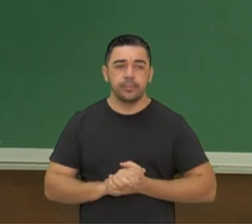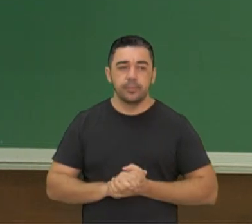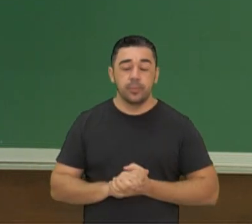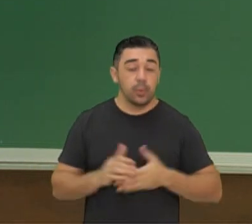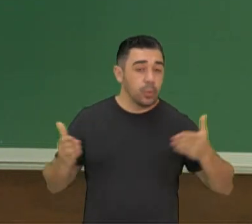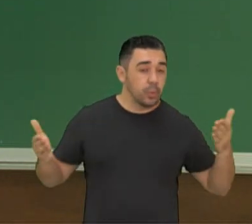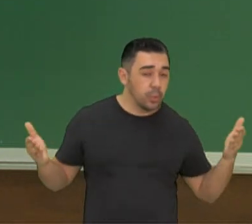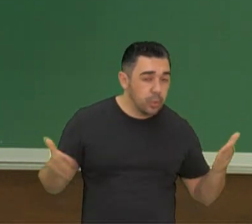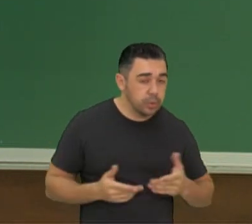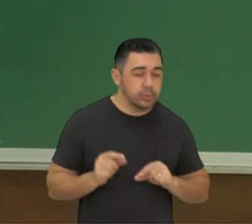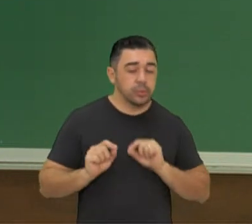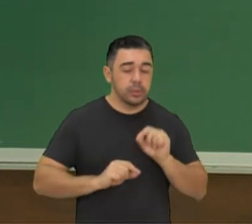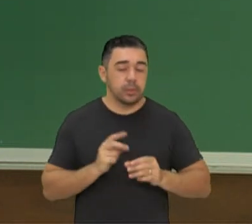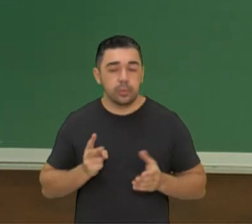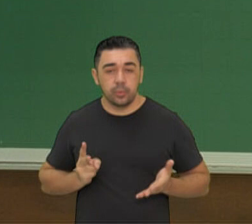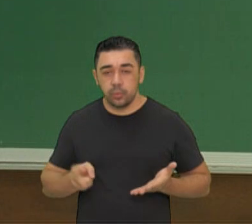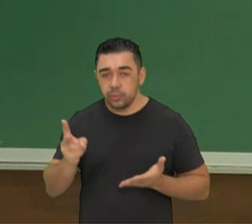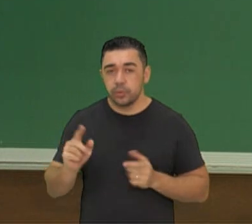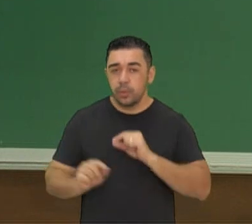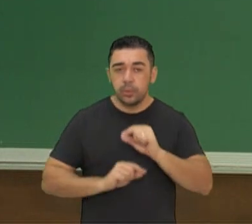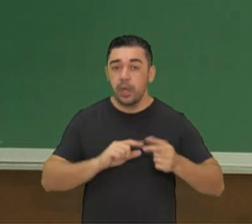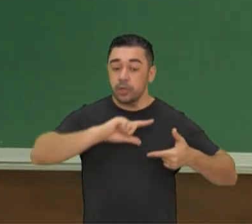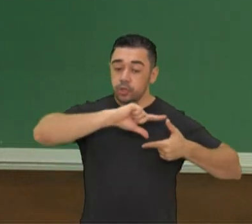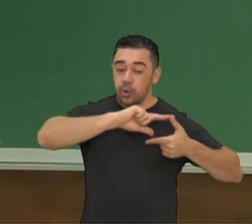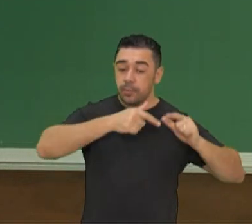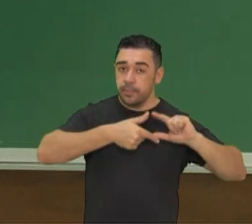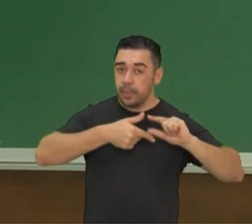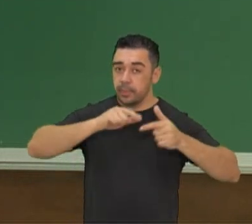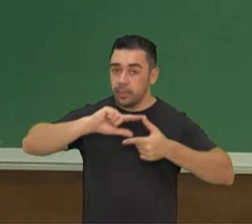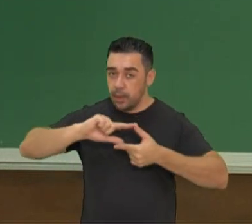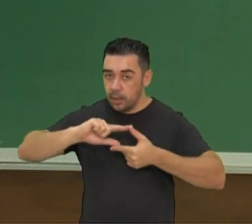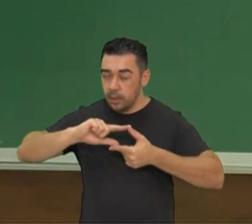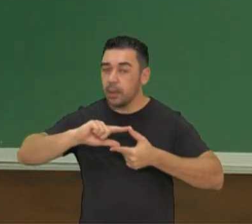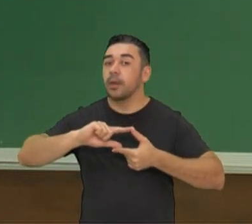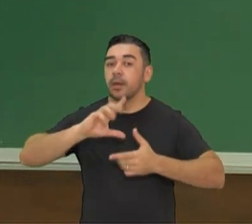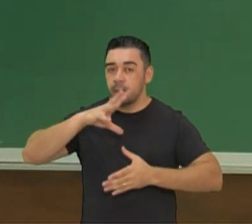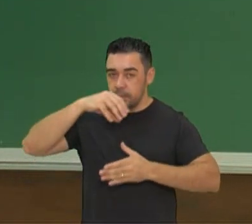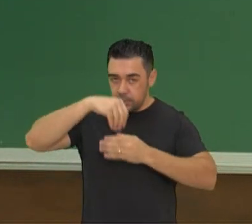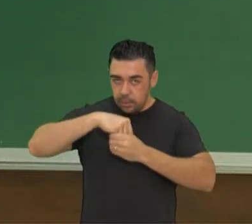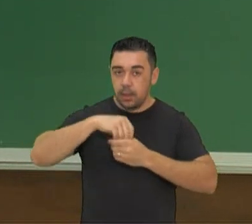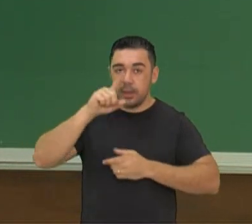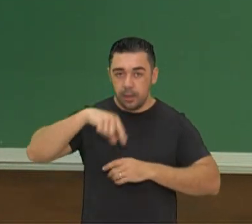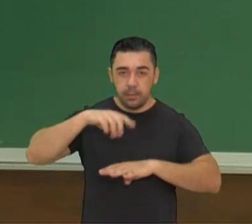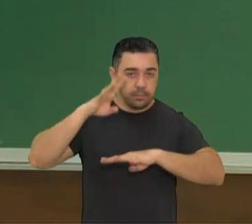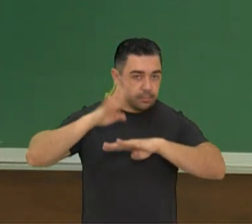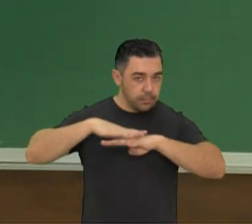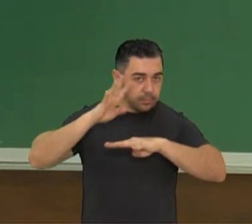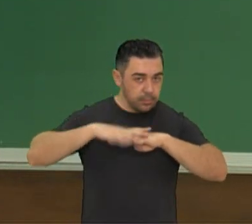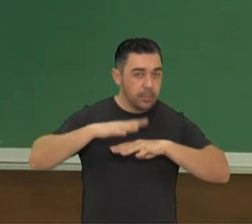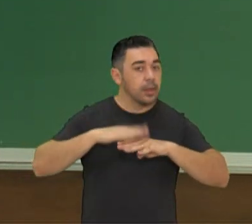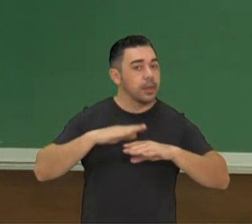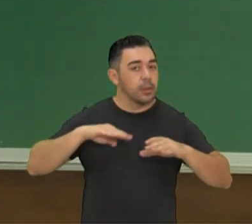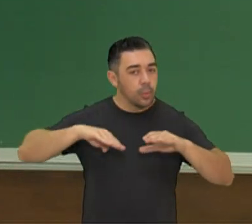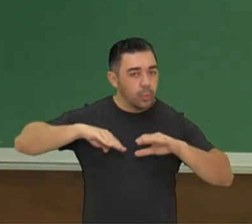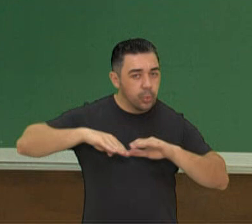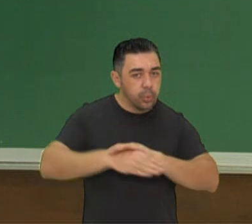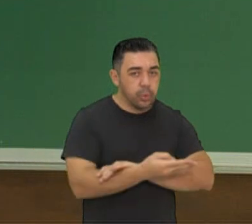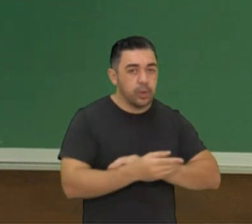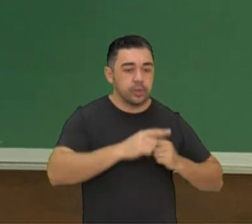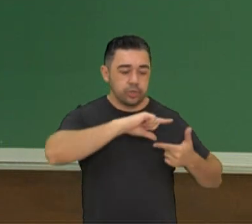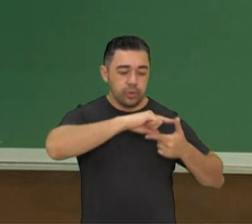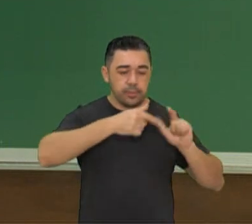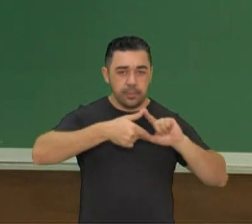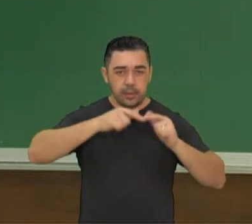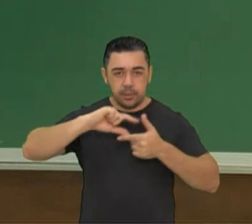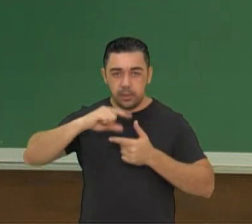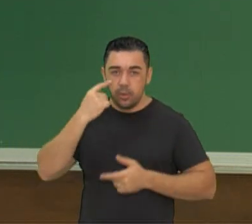Hoje nós vamos dar continuidade, mas em geometria. É uma partezinha aí de matemática que nós vamos entrar mais com geometria, olhar as